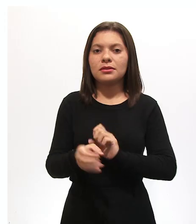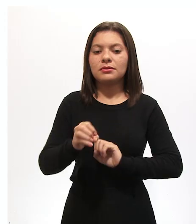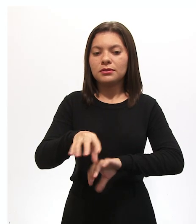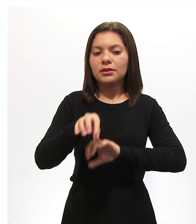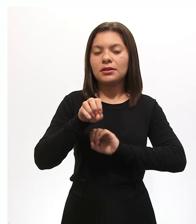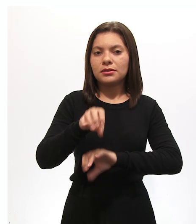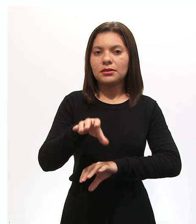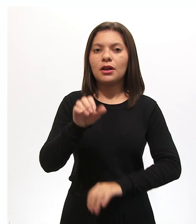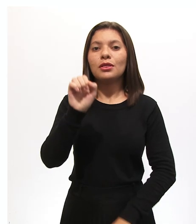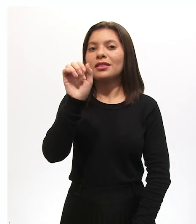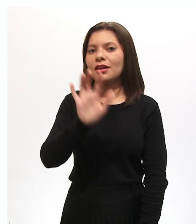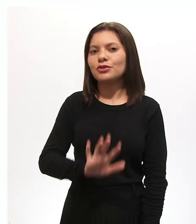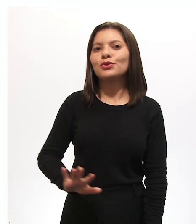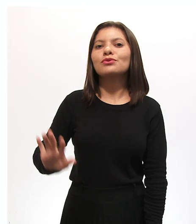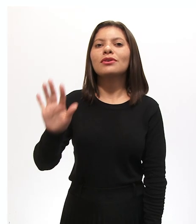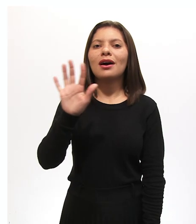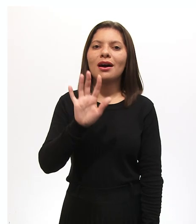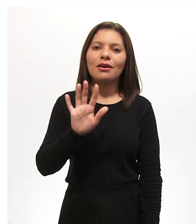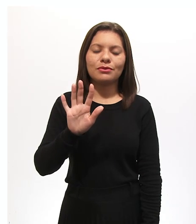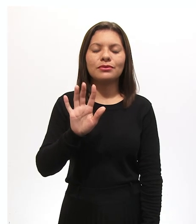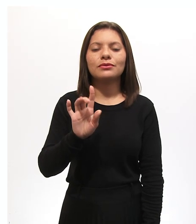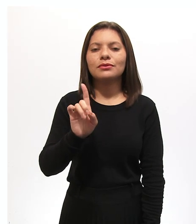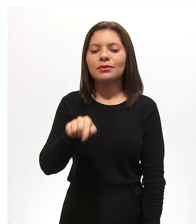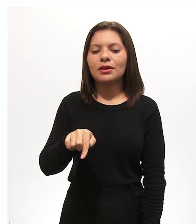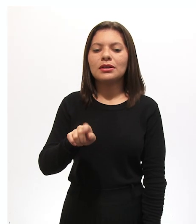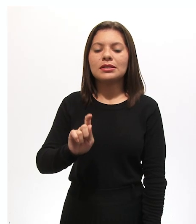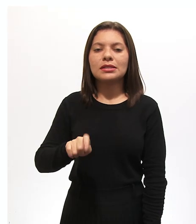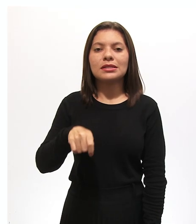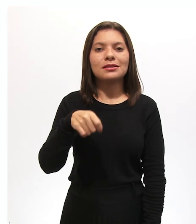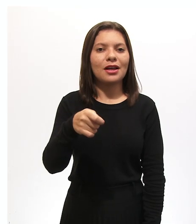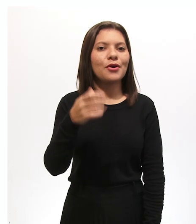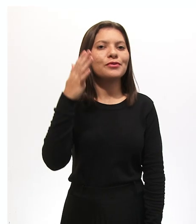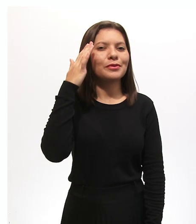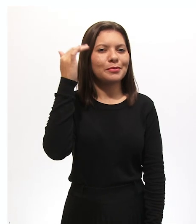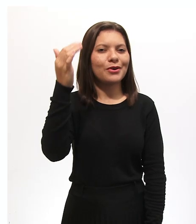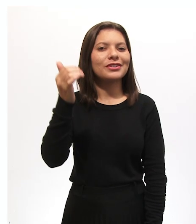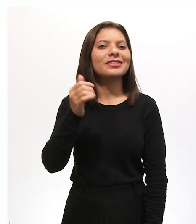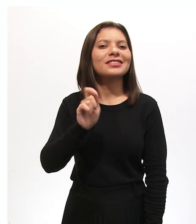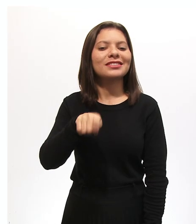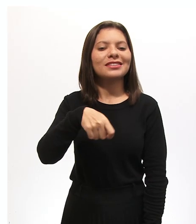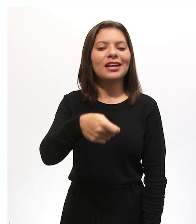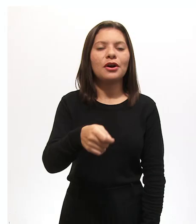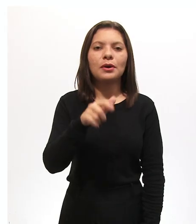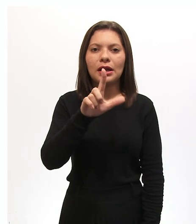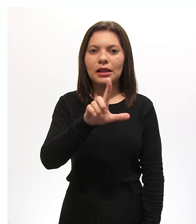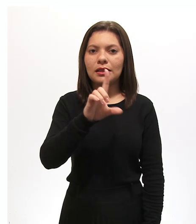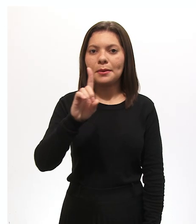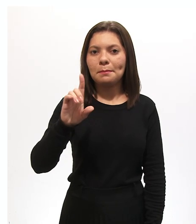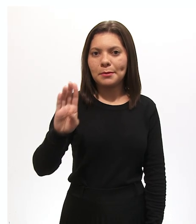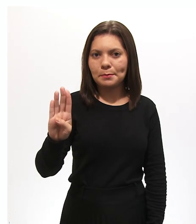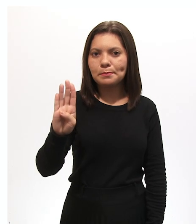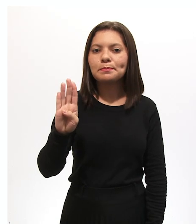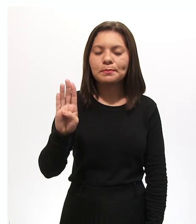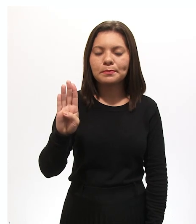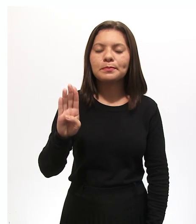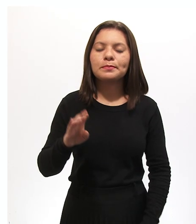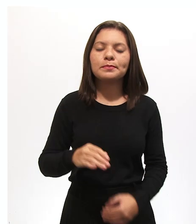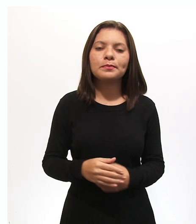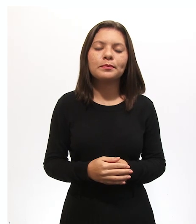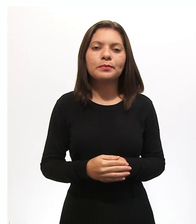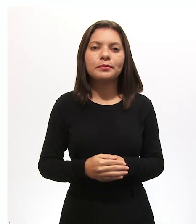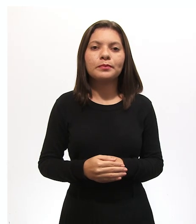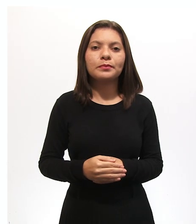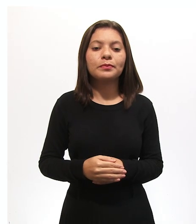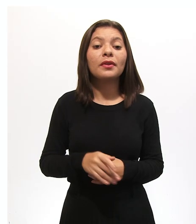da Educação Nacional, famosa LDB, tá